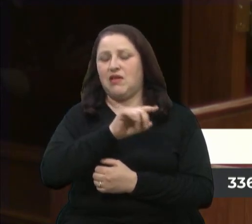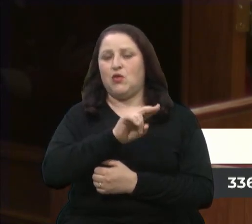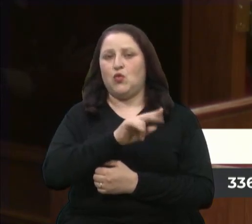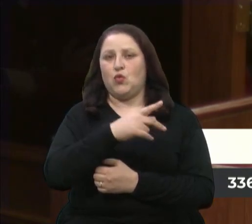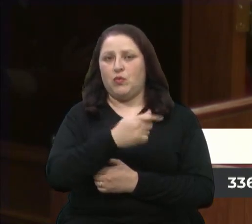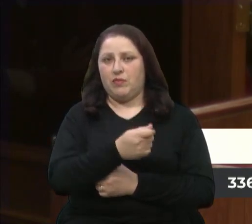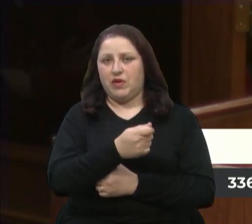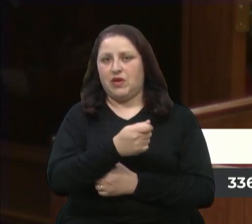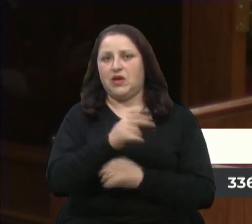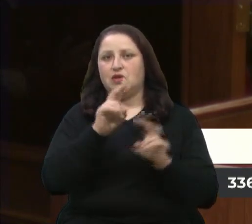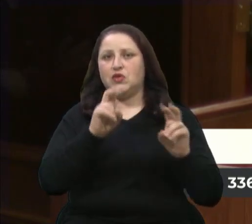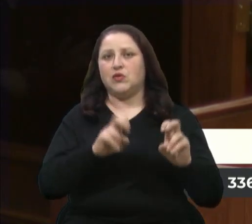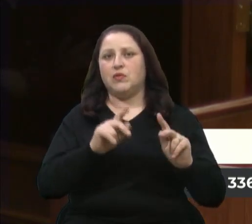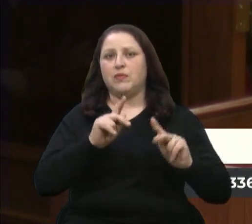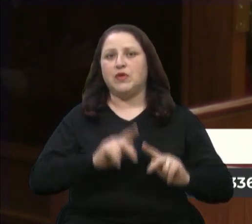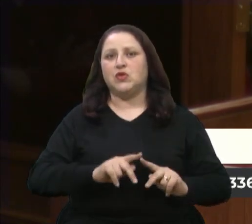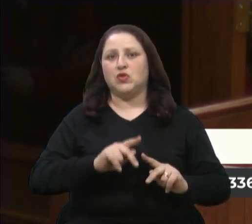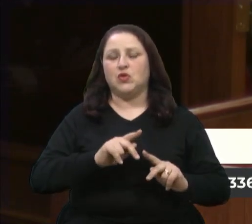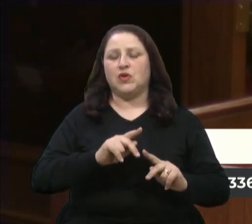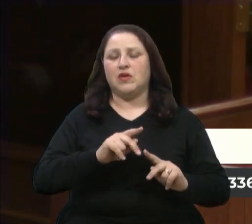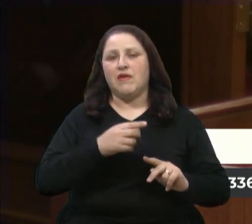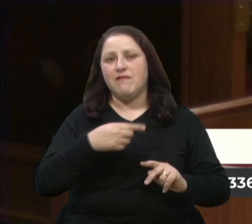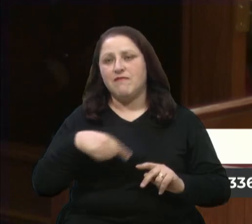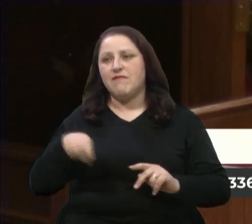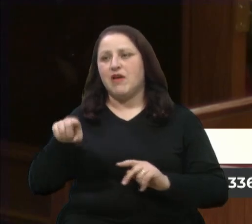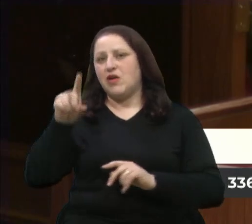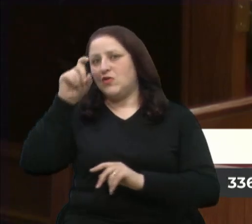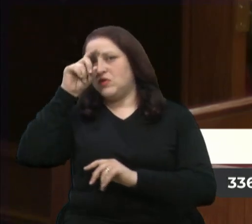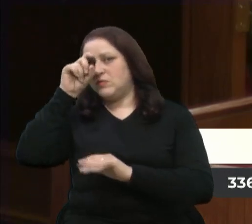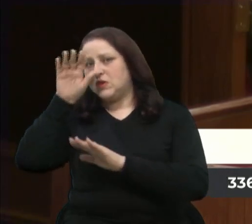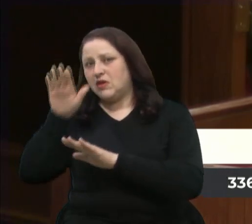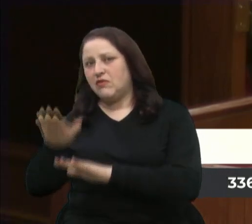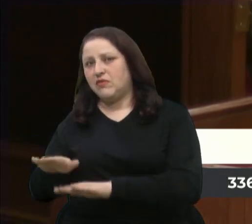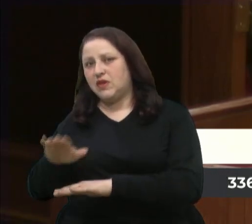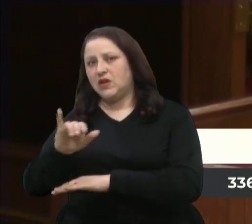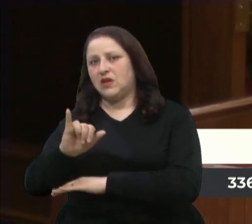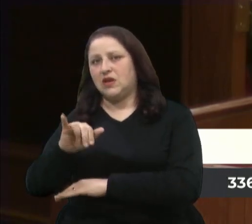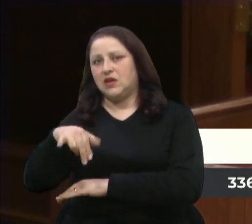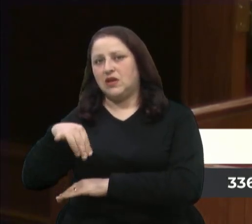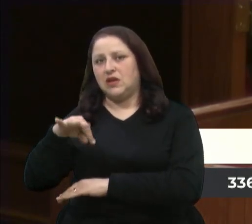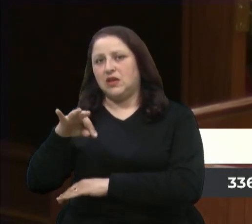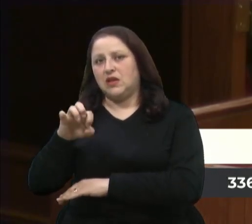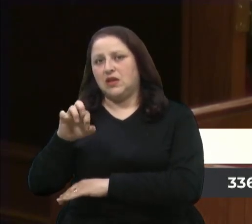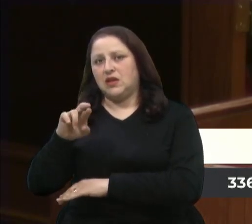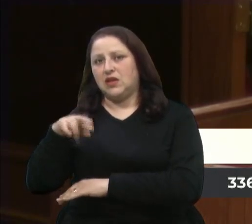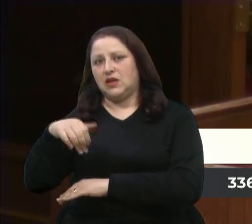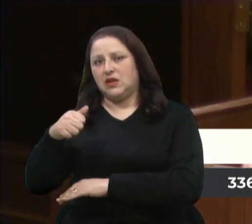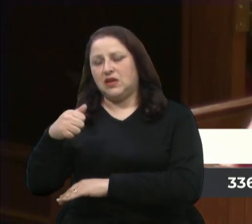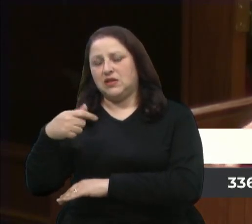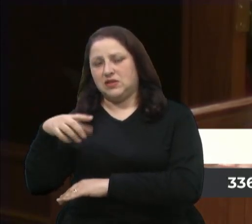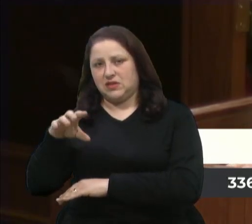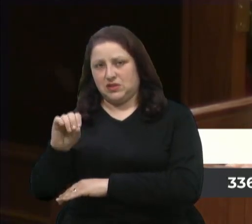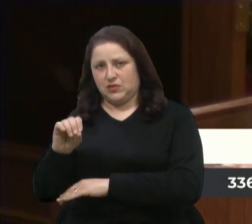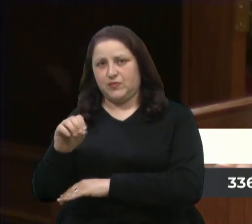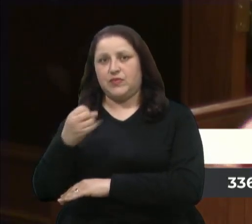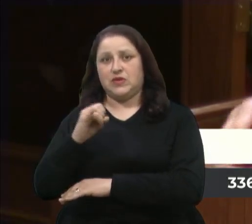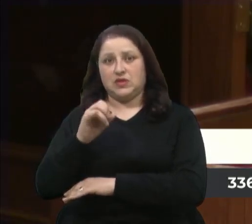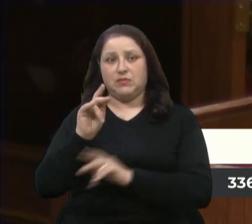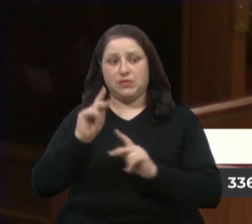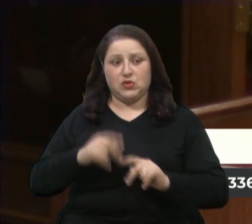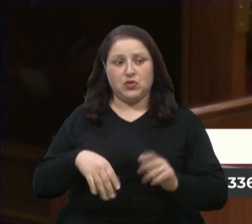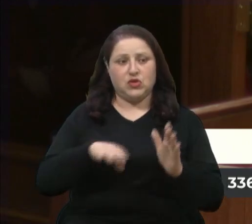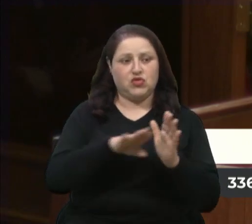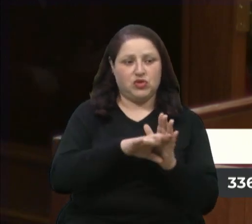na internação. As pessoas vêm, aquelas que precisam de uma cirurgia, né? Aquela que precisa ser internada para fazer